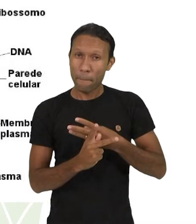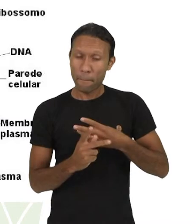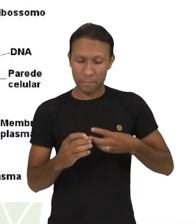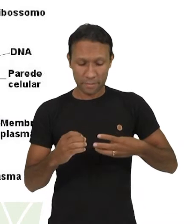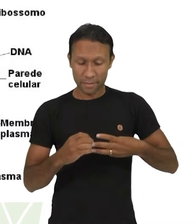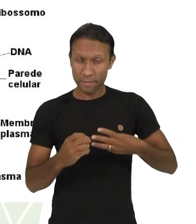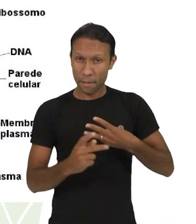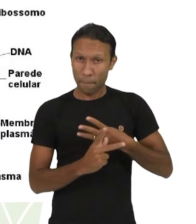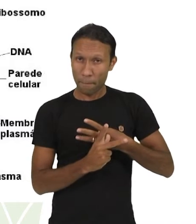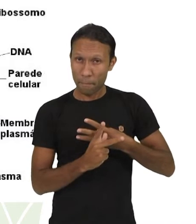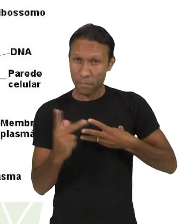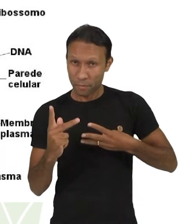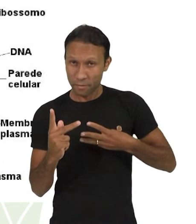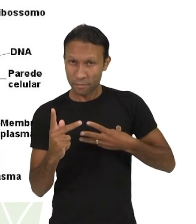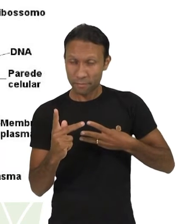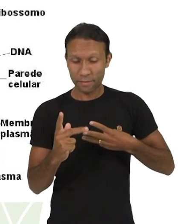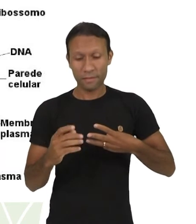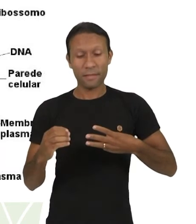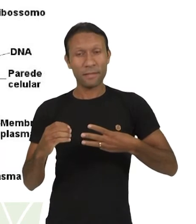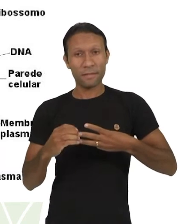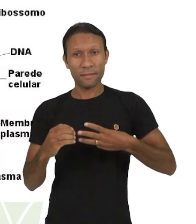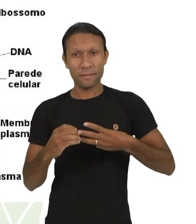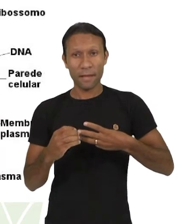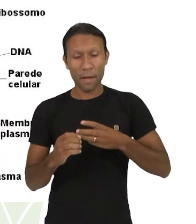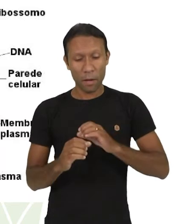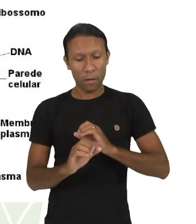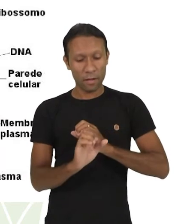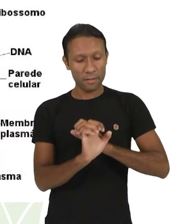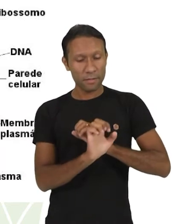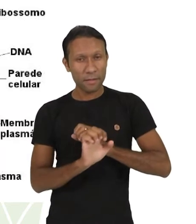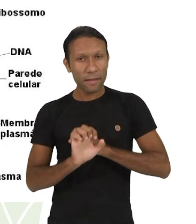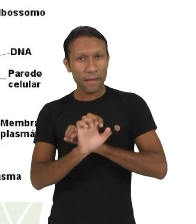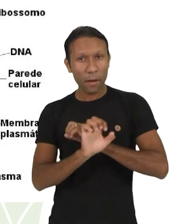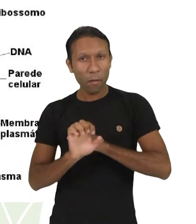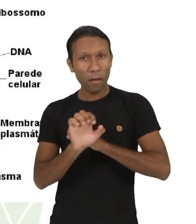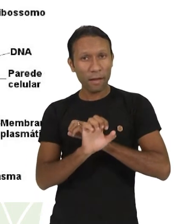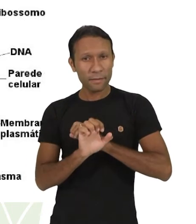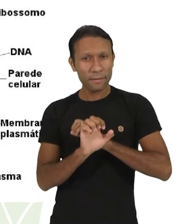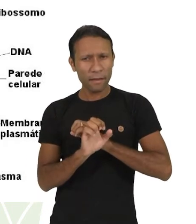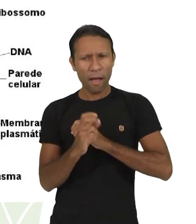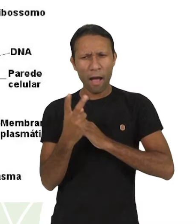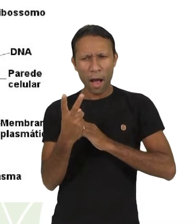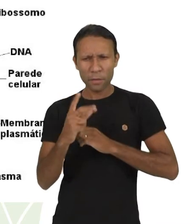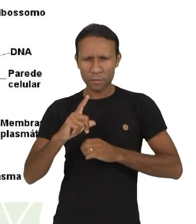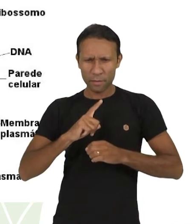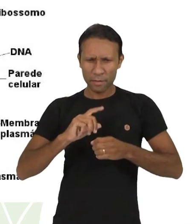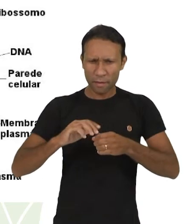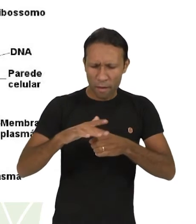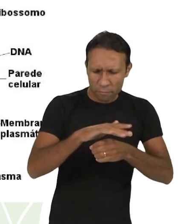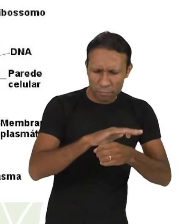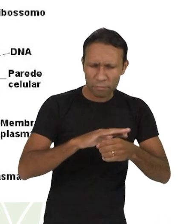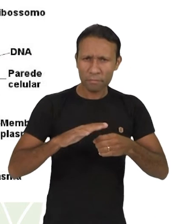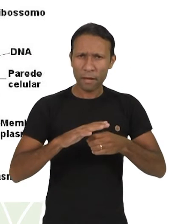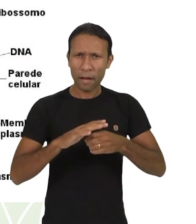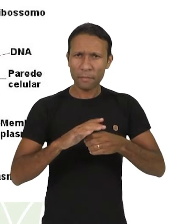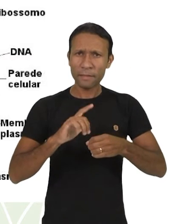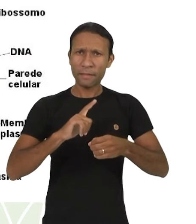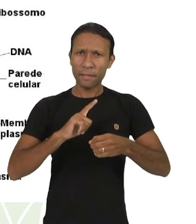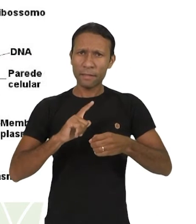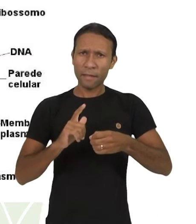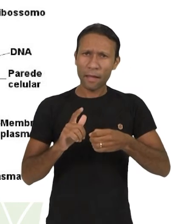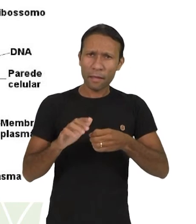chamadas eucariontes ambas têm membrana plasmática? Sim. Ambas têm citoplasma?